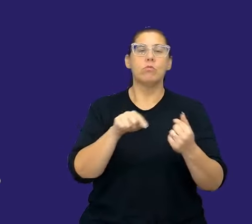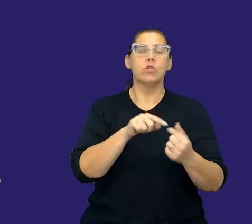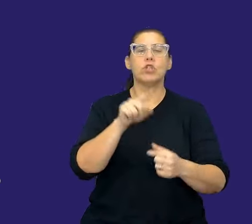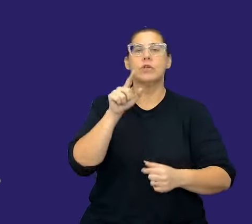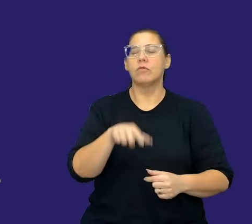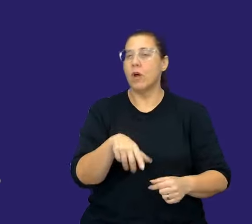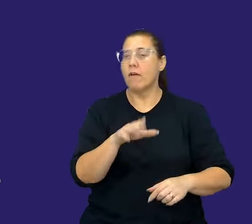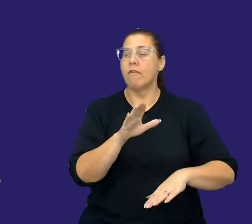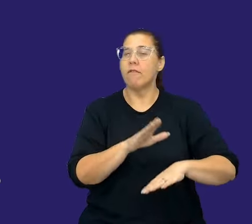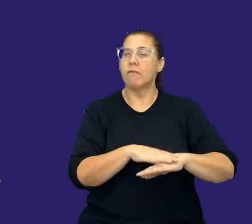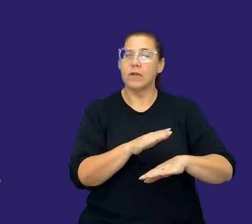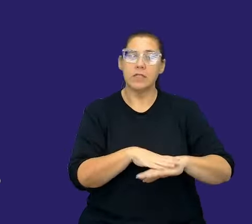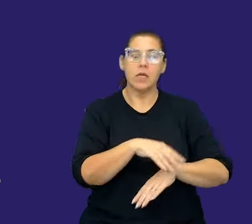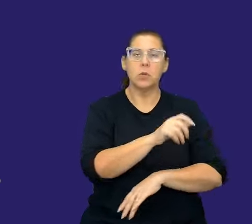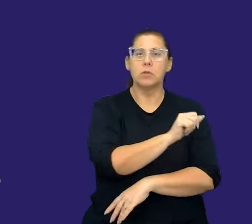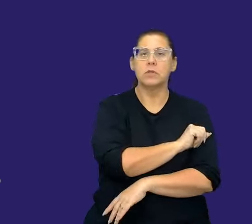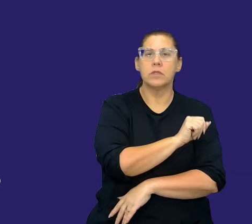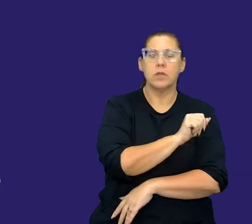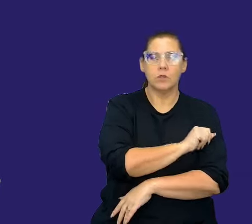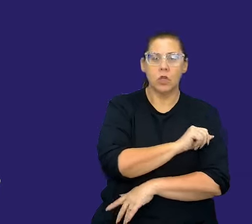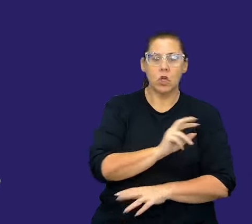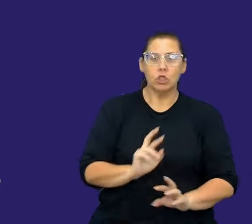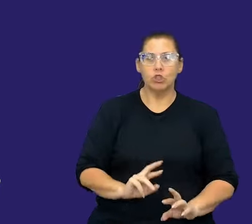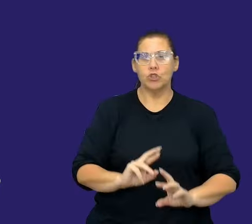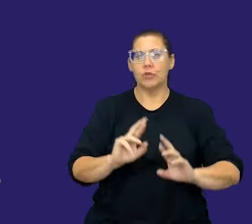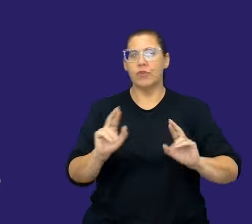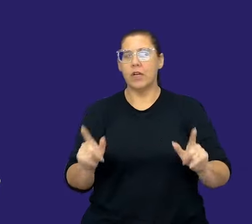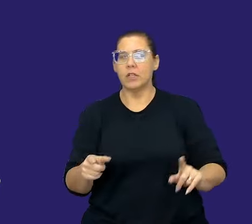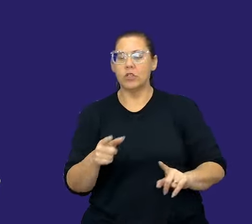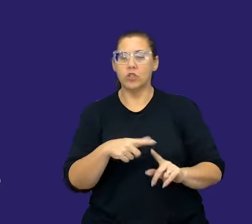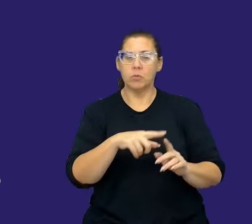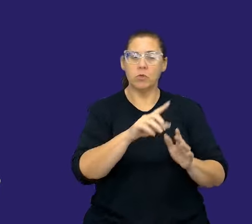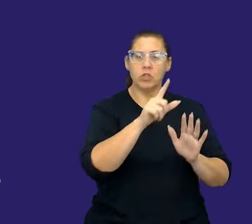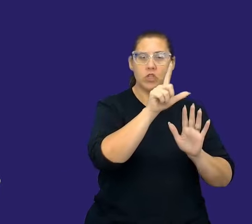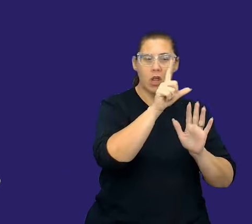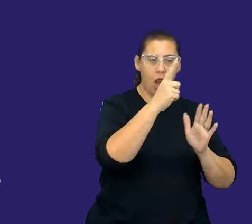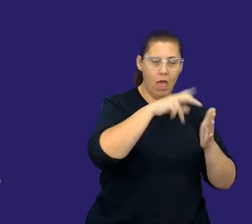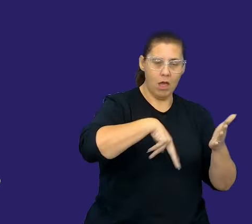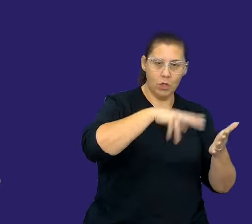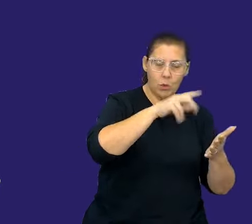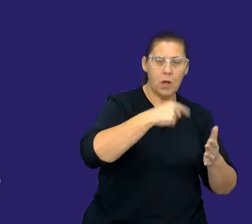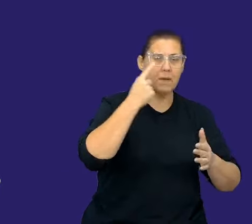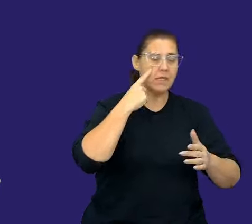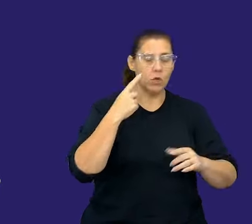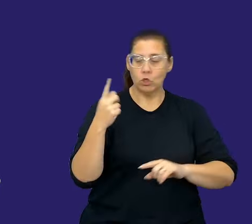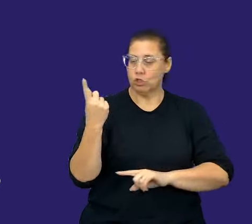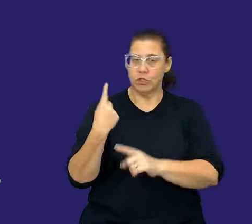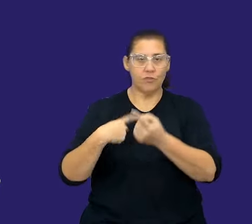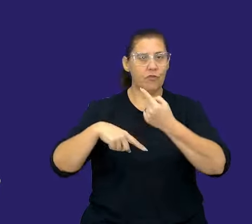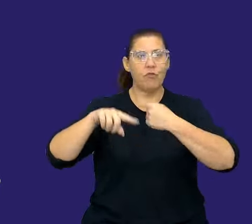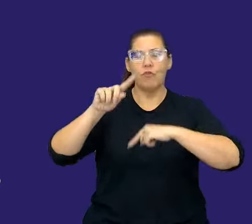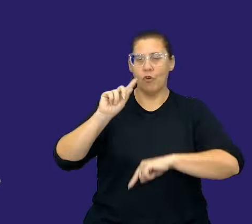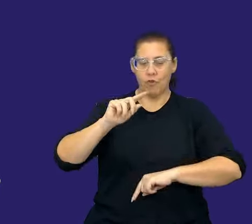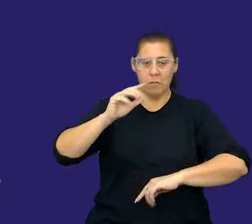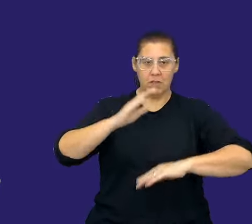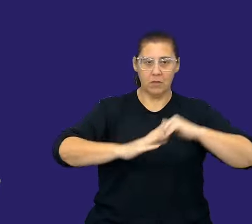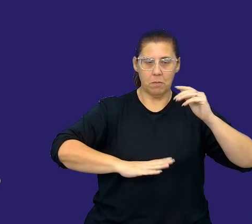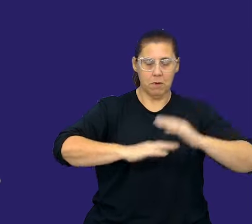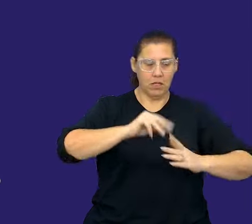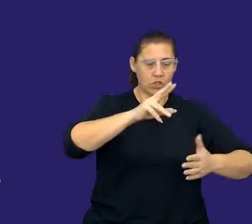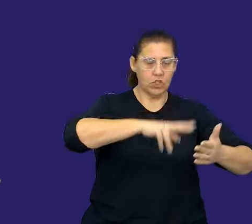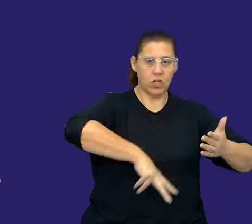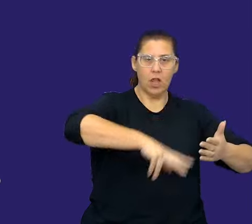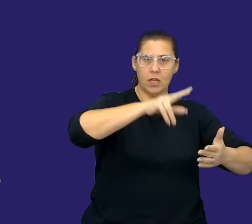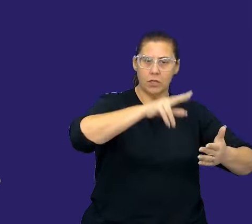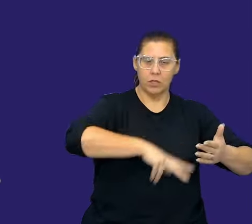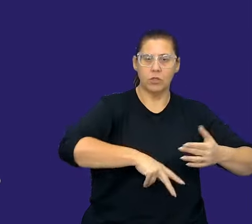é proporcionar aos estudantes diferentes leituras, visando o desenvolvimento de procedimentos e habilidades